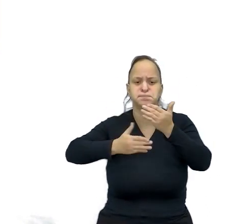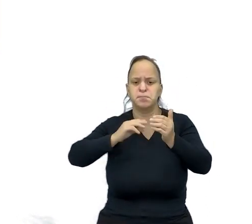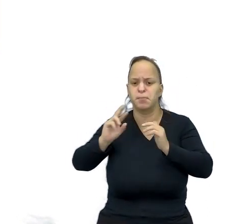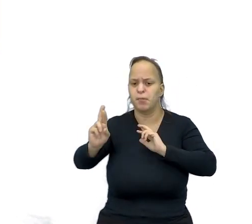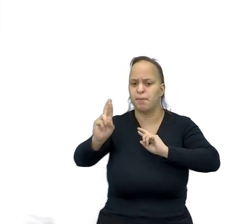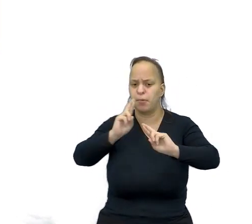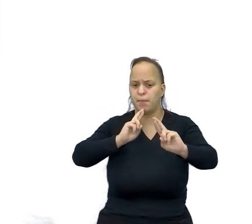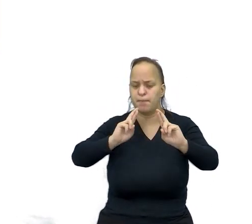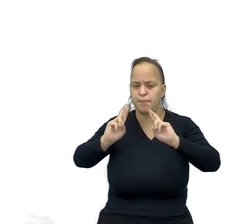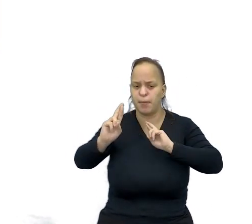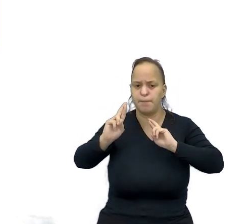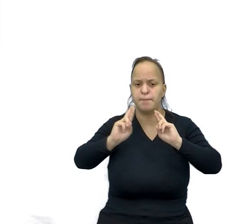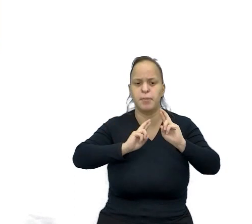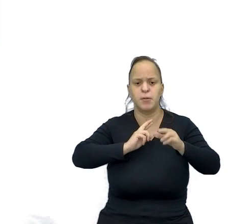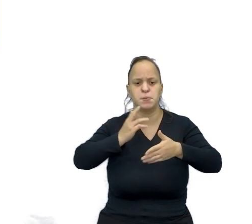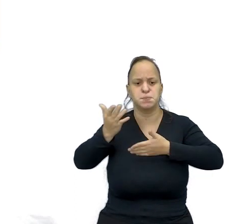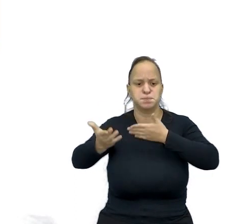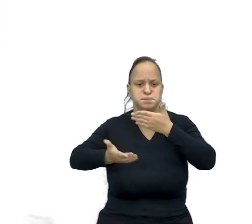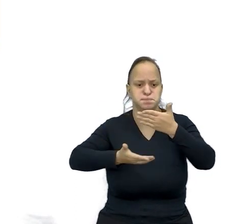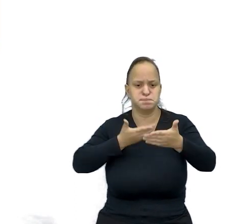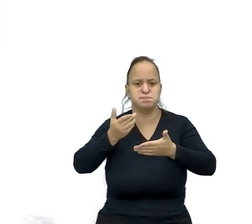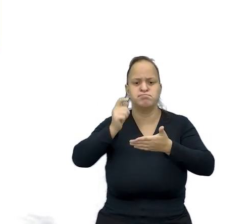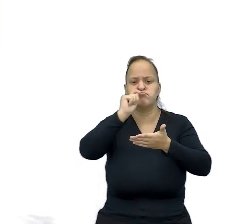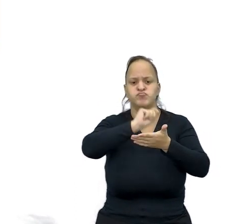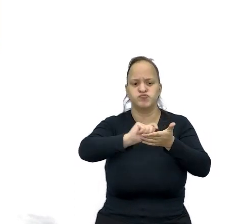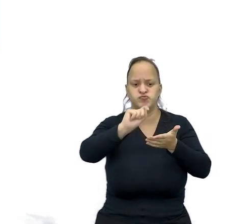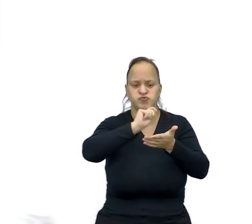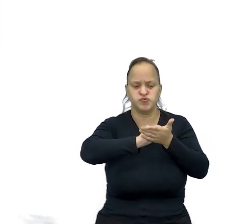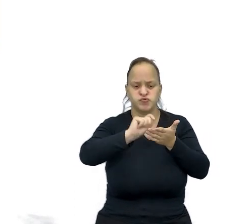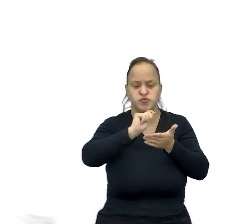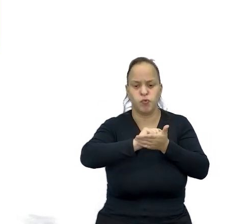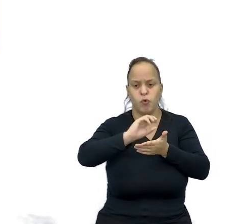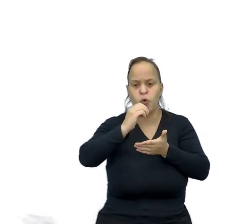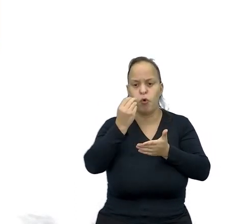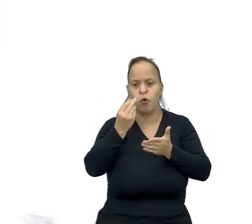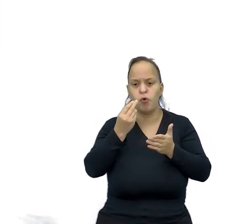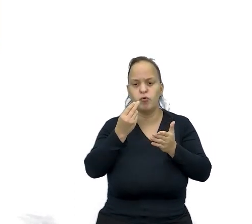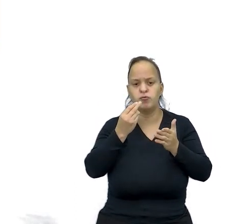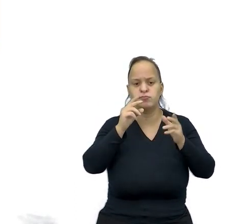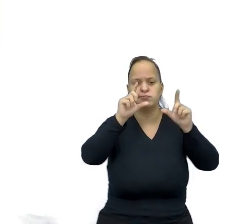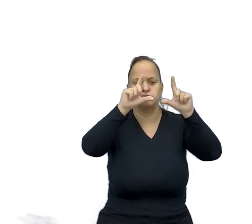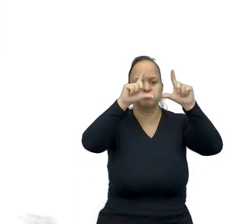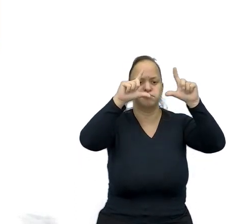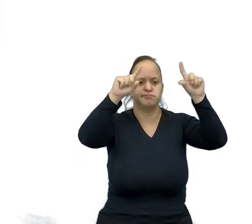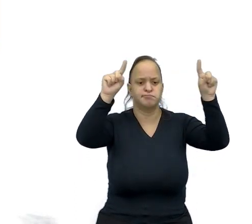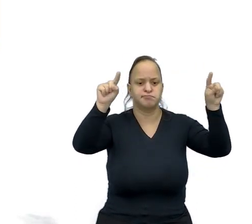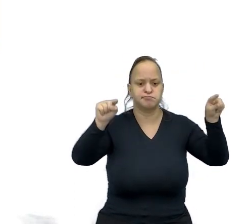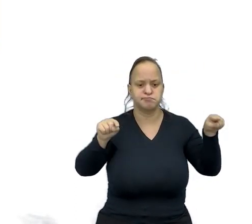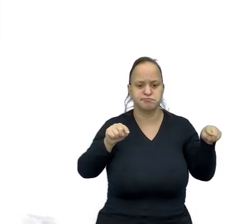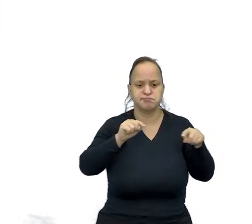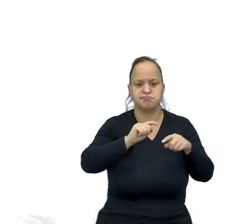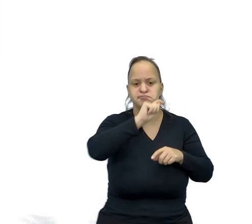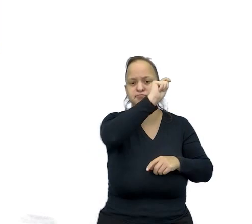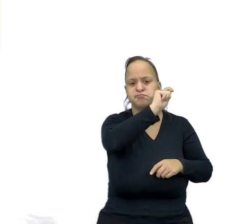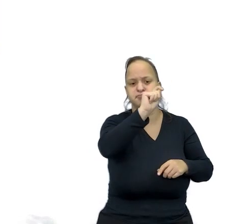respostas oralmente e com anotações no caderno, na lousa, reflexão e análise de produções artísticas e literárias.